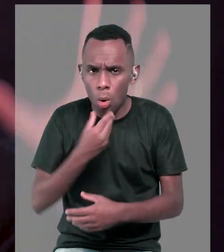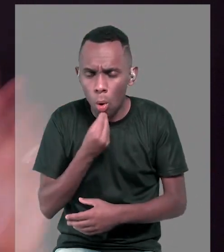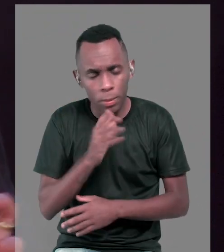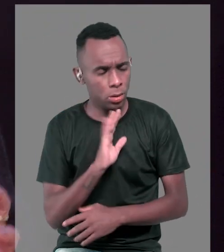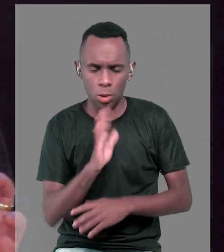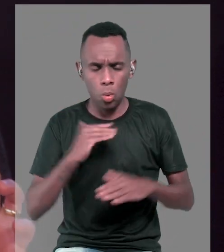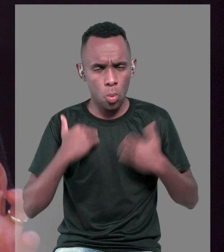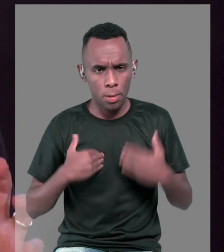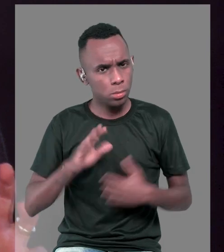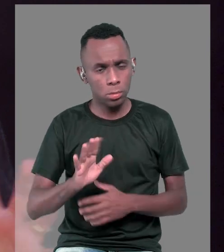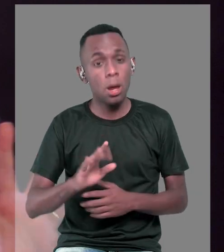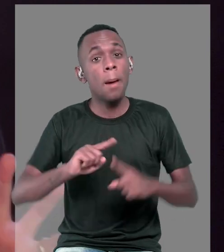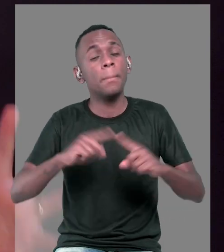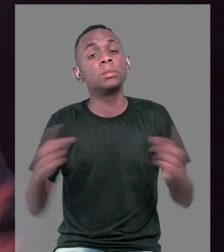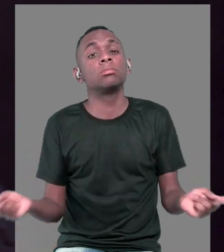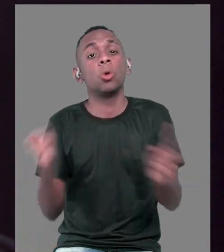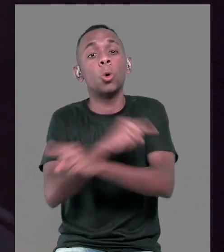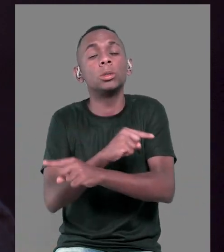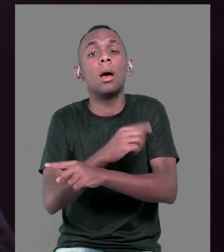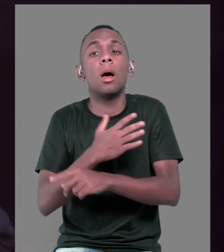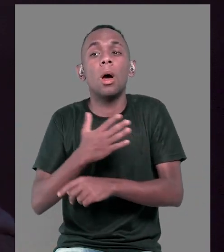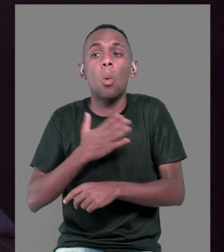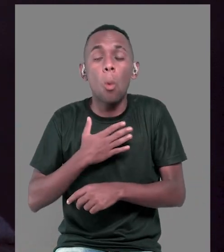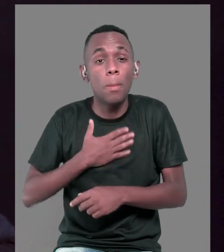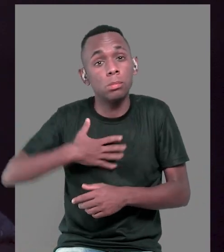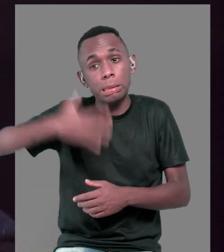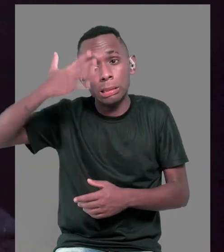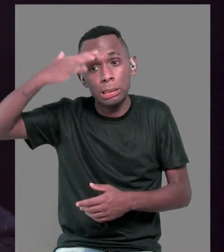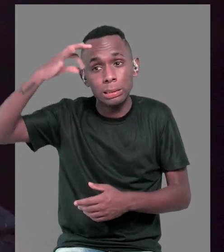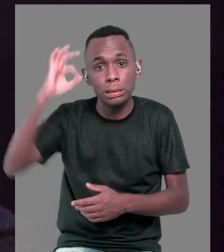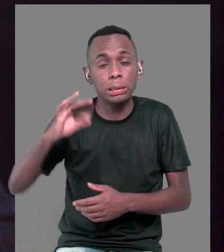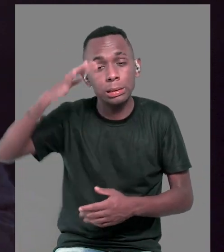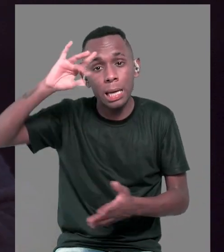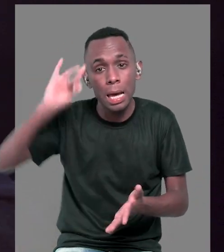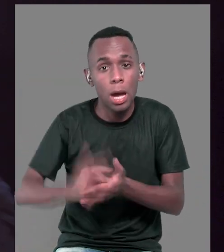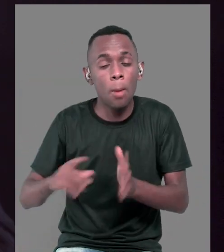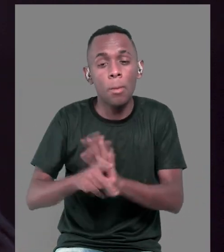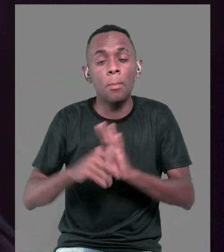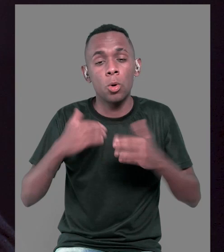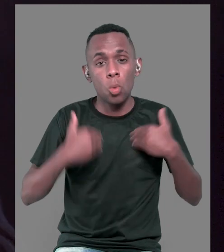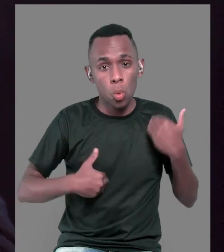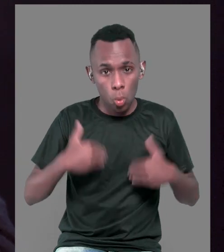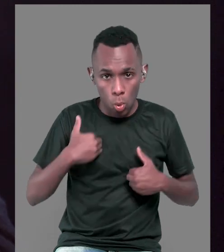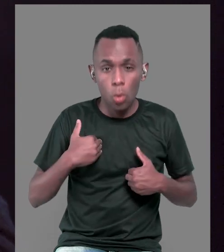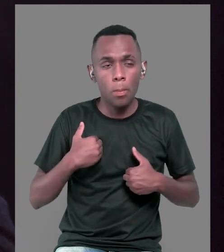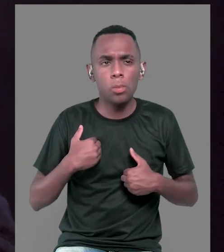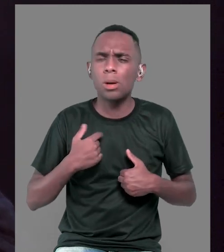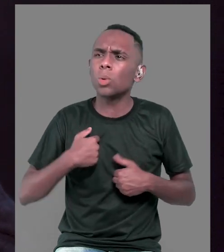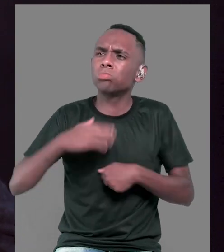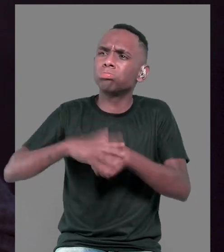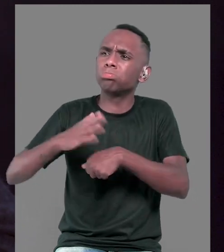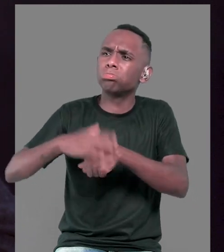E, ao contrário, meu estado real como homem não participa da noção que tenho de mim